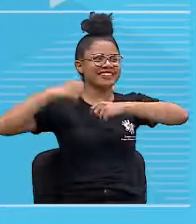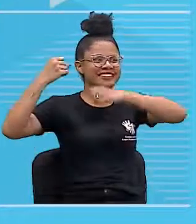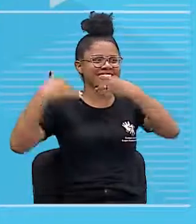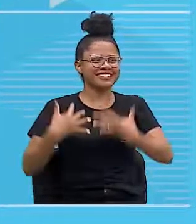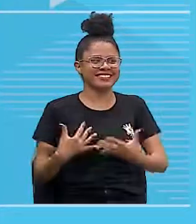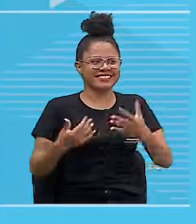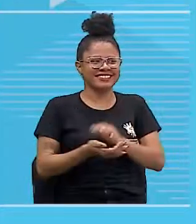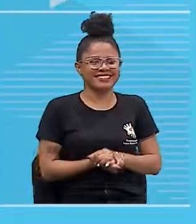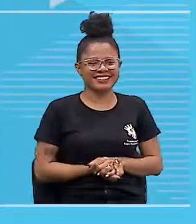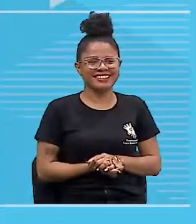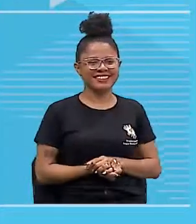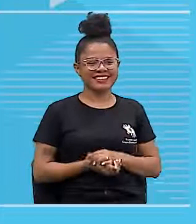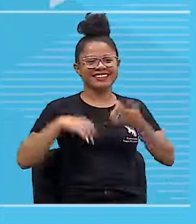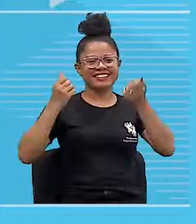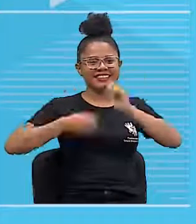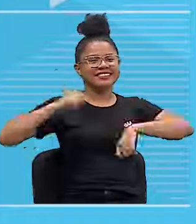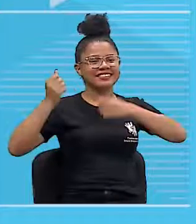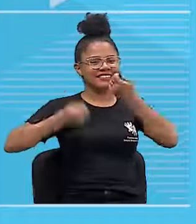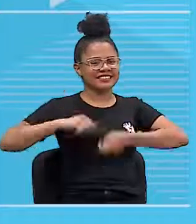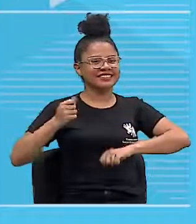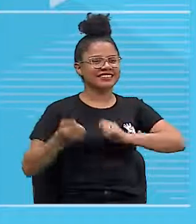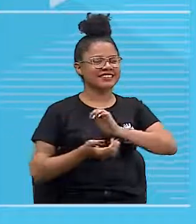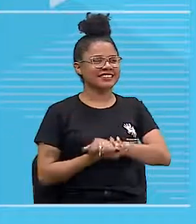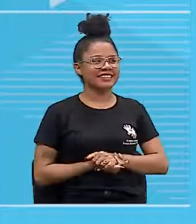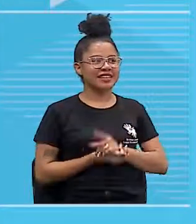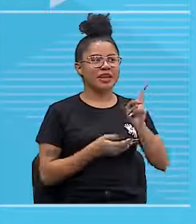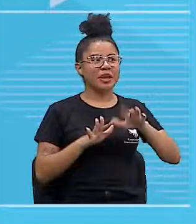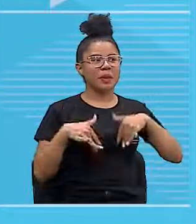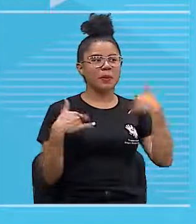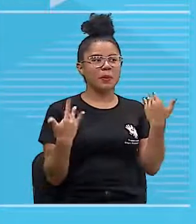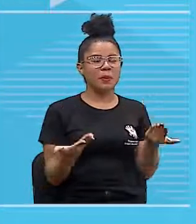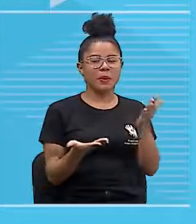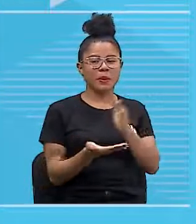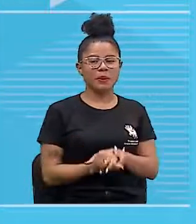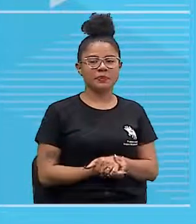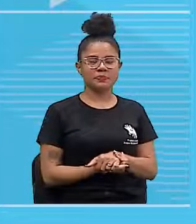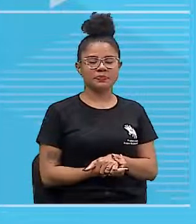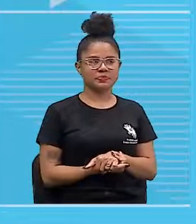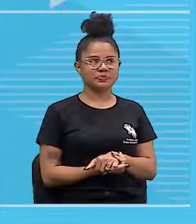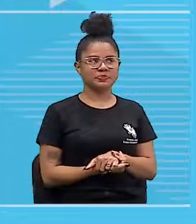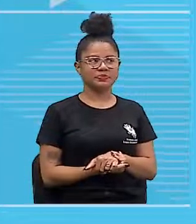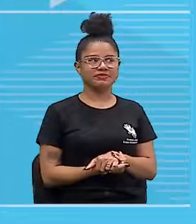estão fugindo da região metropolitana é o processo de 10 metropolização